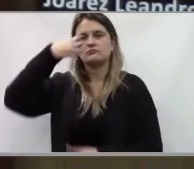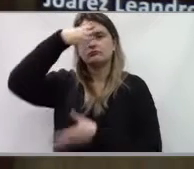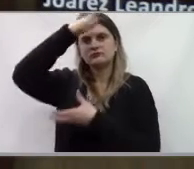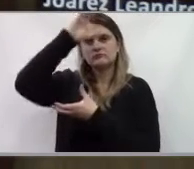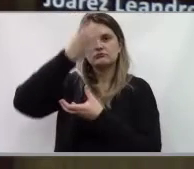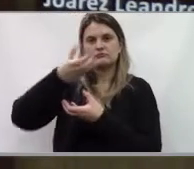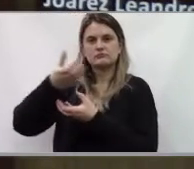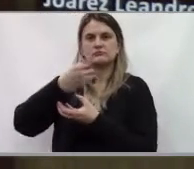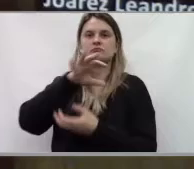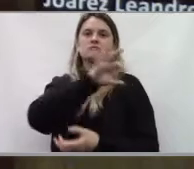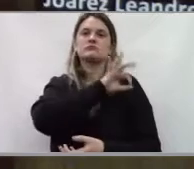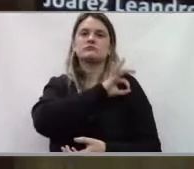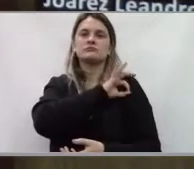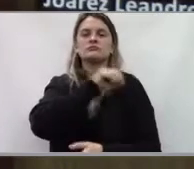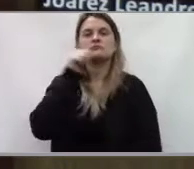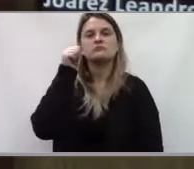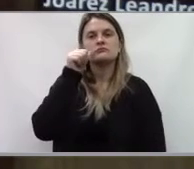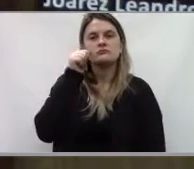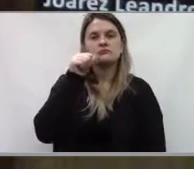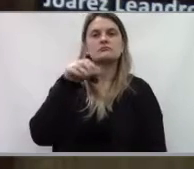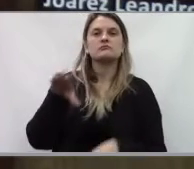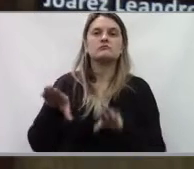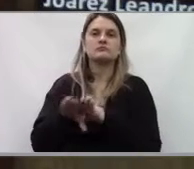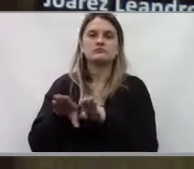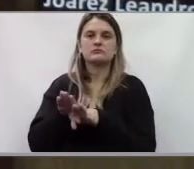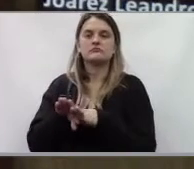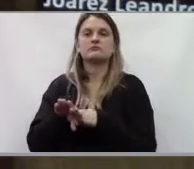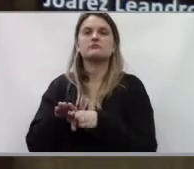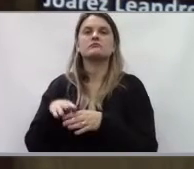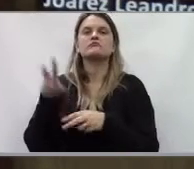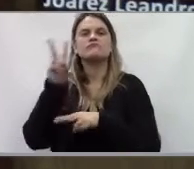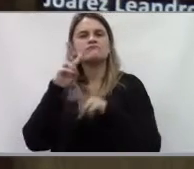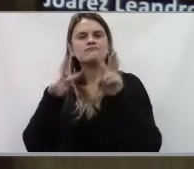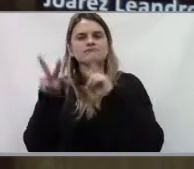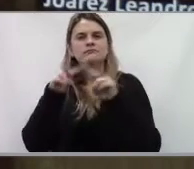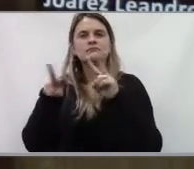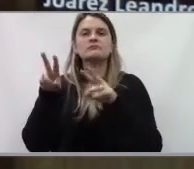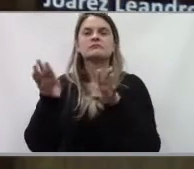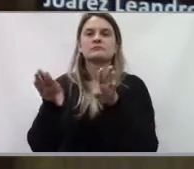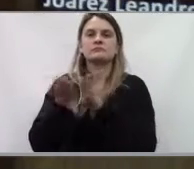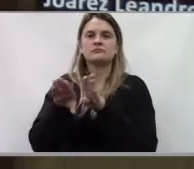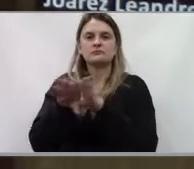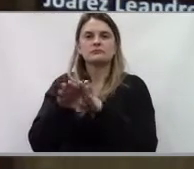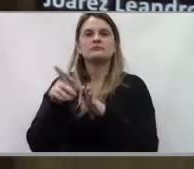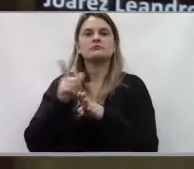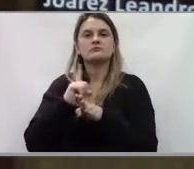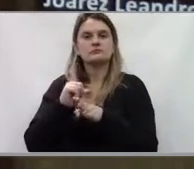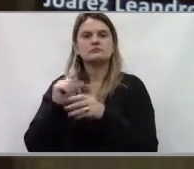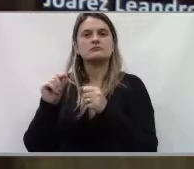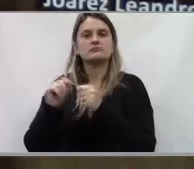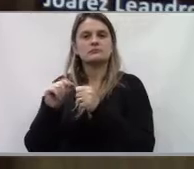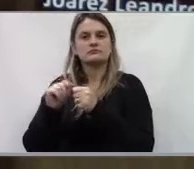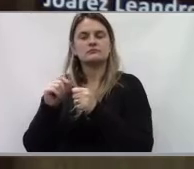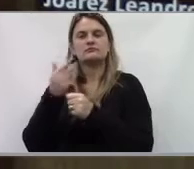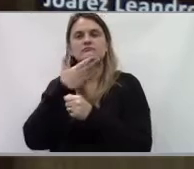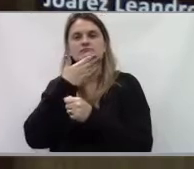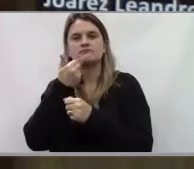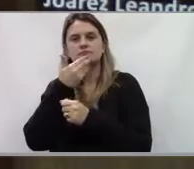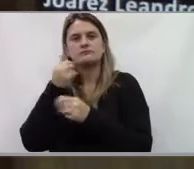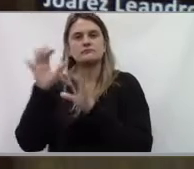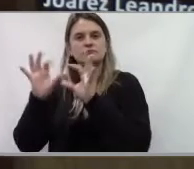Bombeiro, para a Delegacia da Mulher também. E nós temos visto que eles também estão